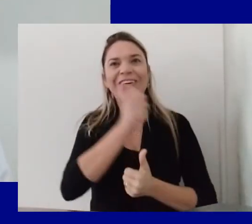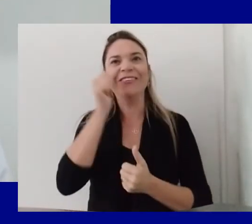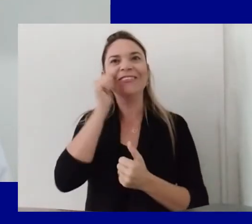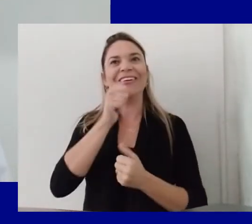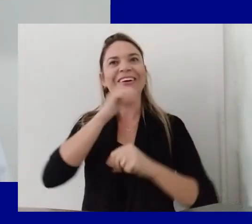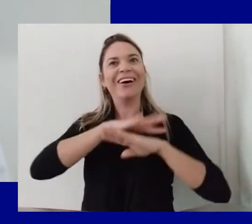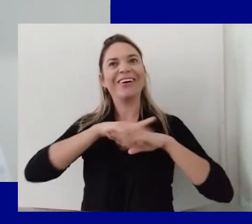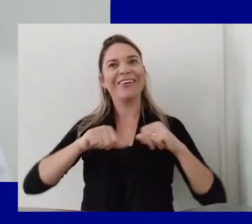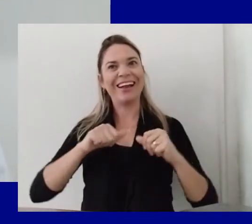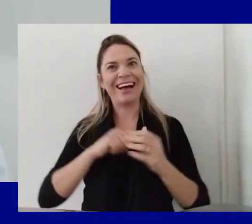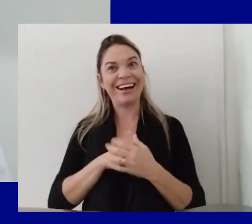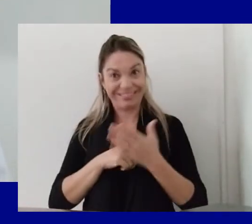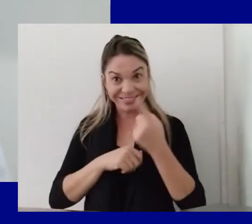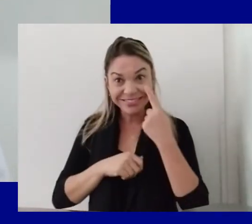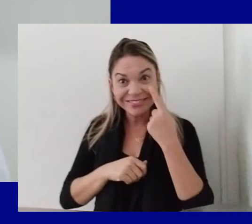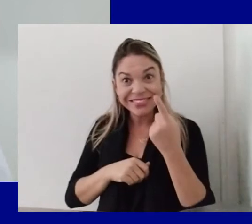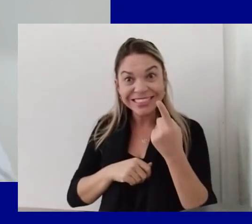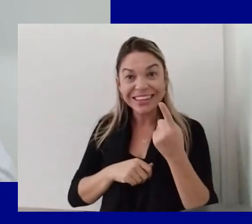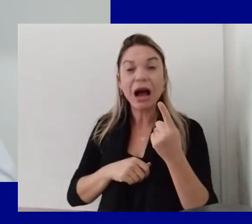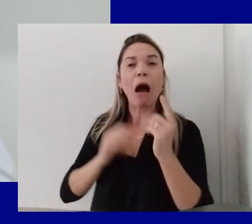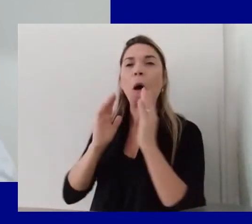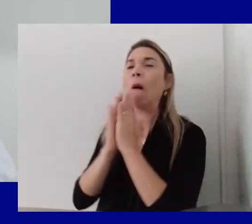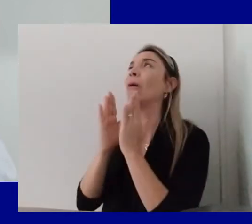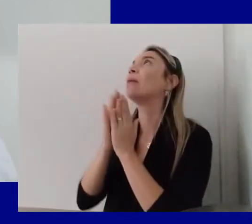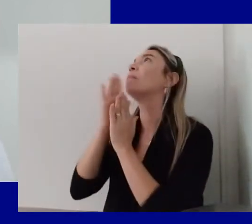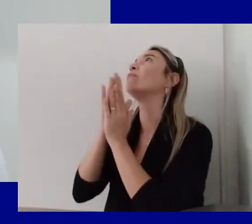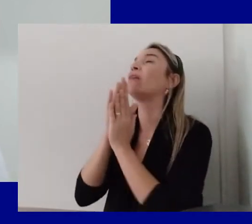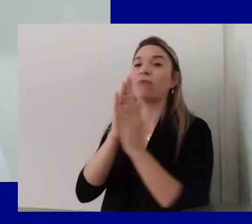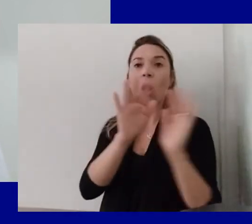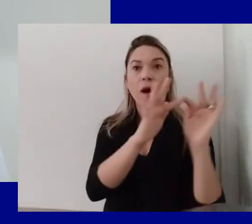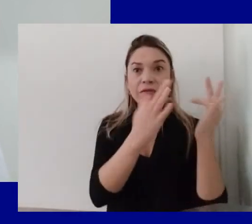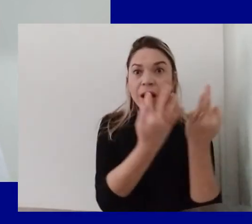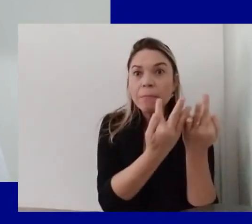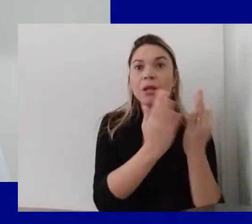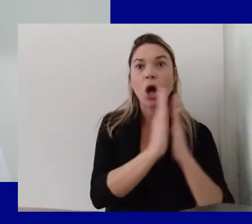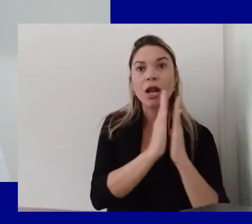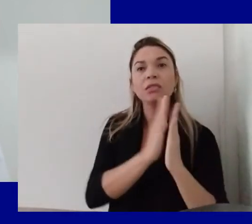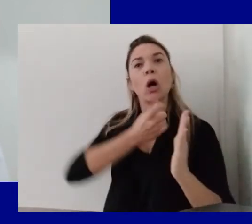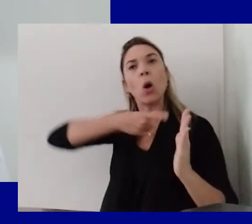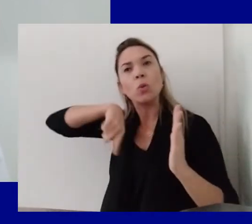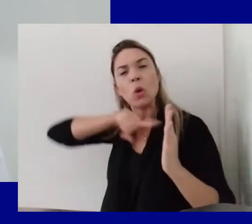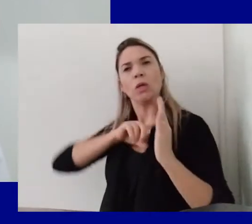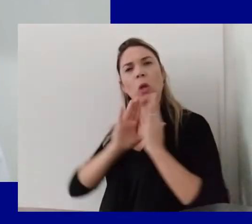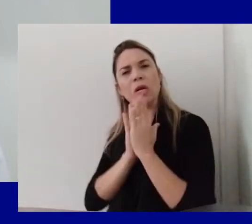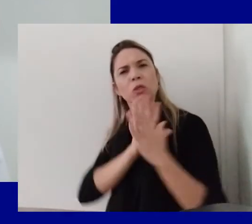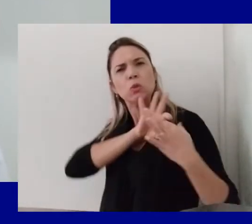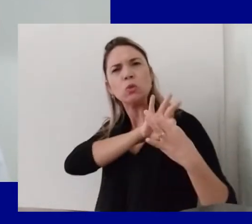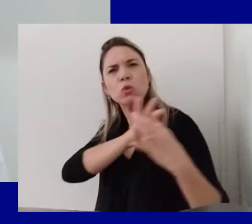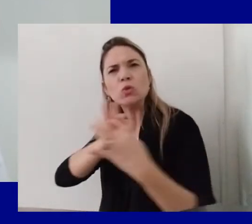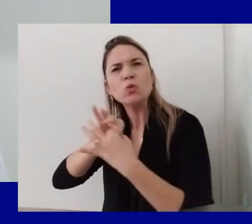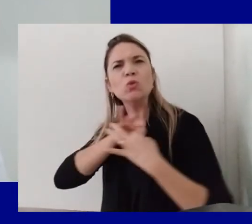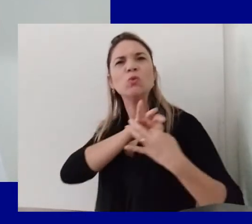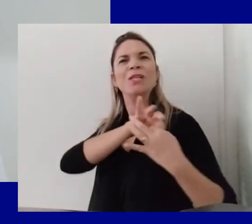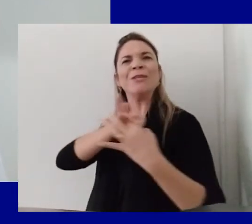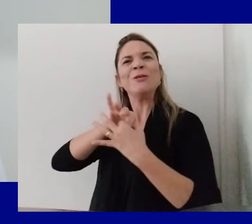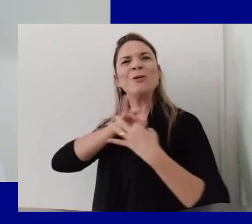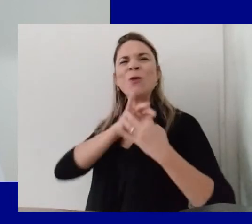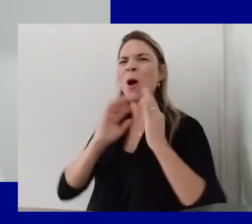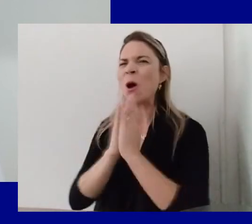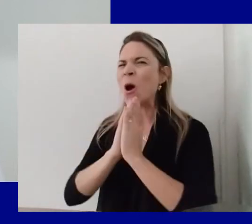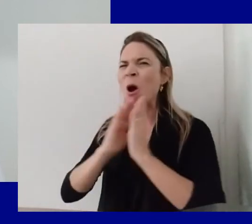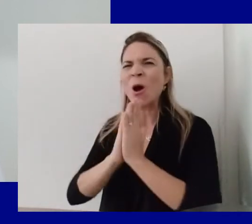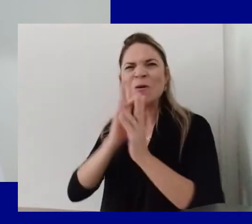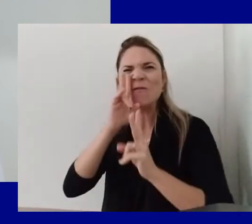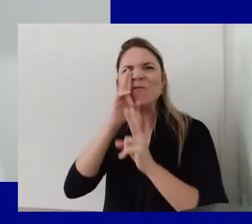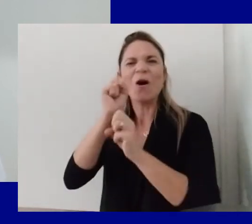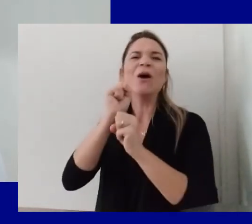oração. Deus respondeu à oração daquela família, Deus respondeu à oração da igreja naquele